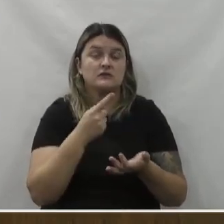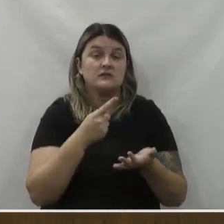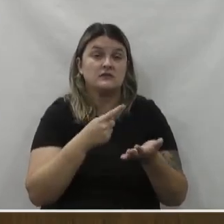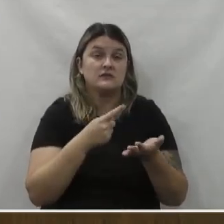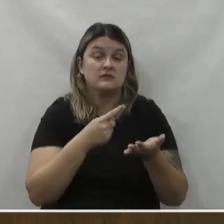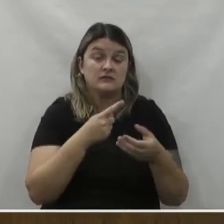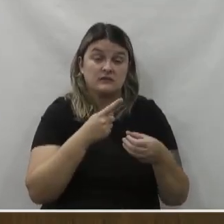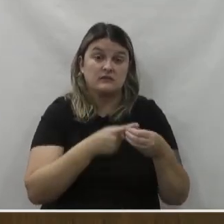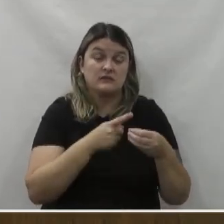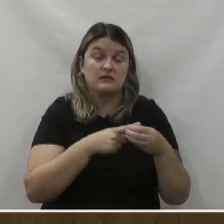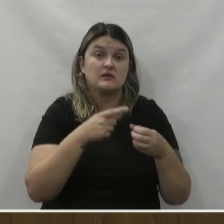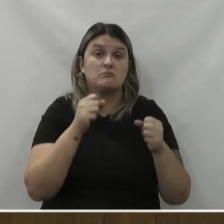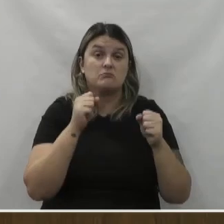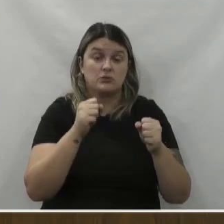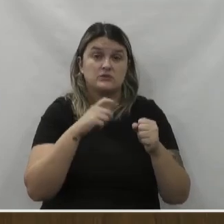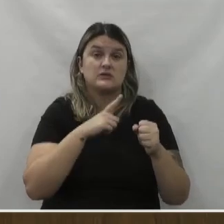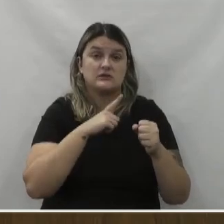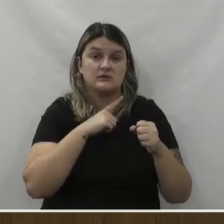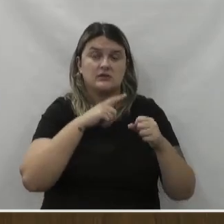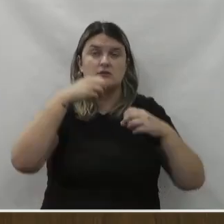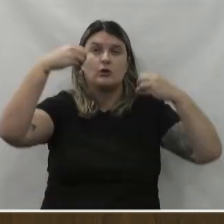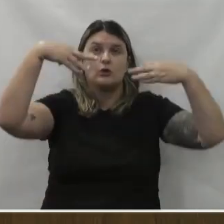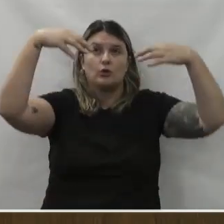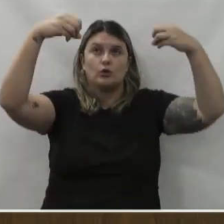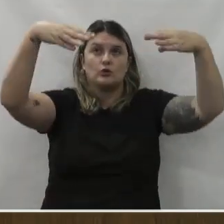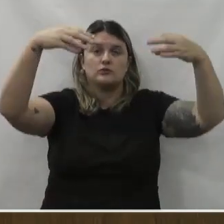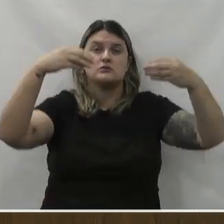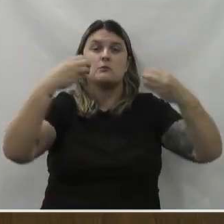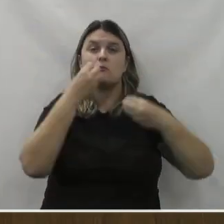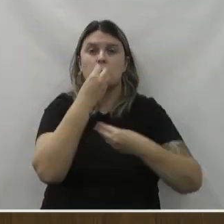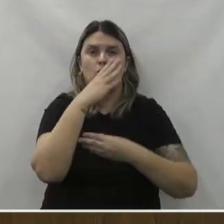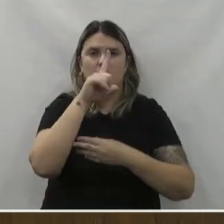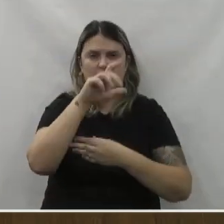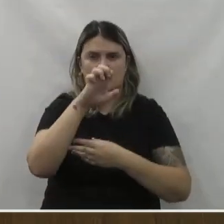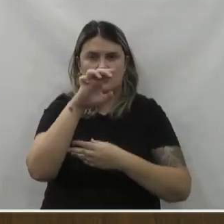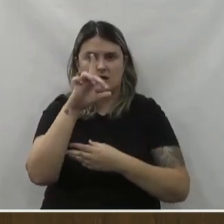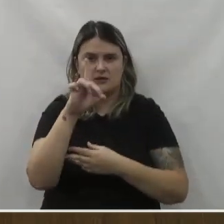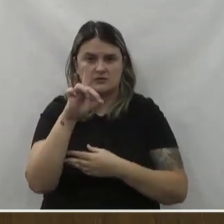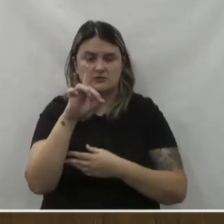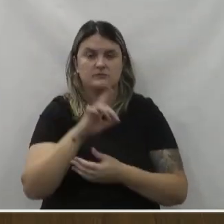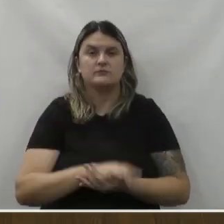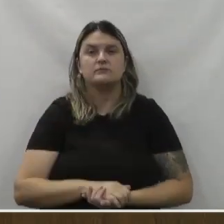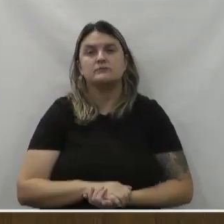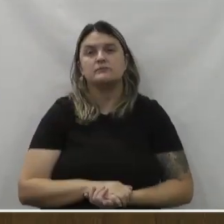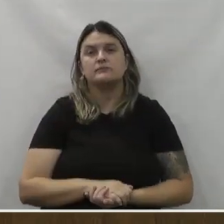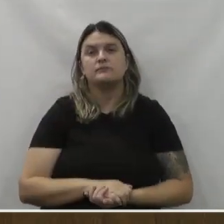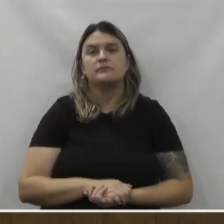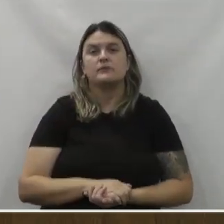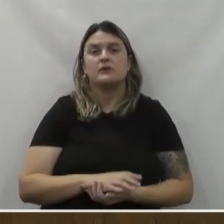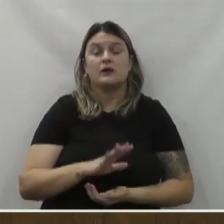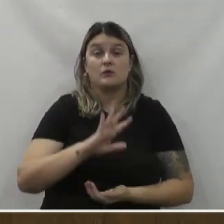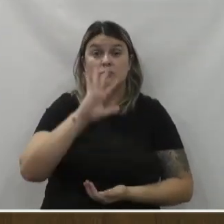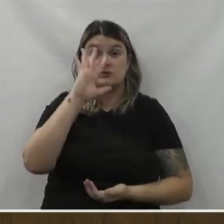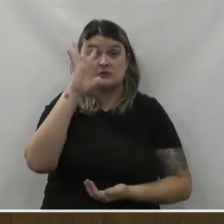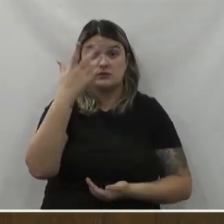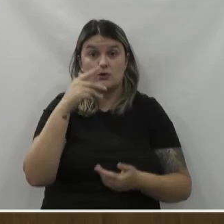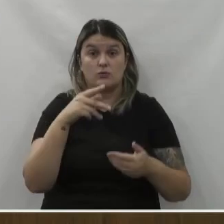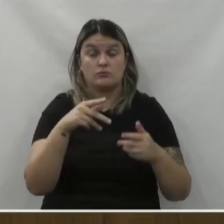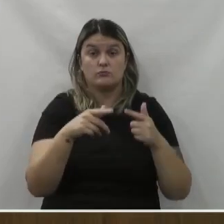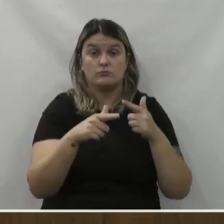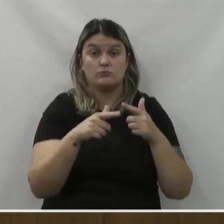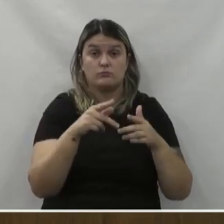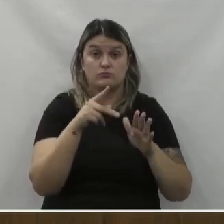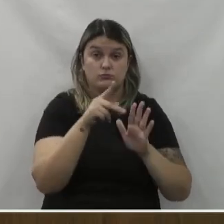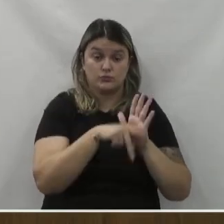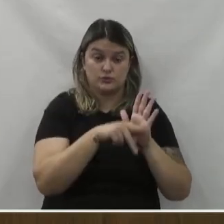receber essa iluminação aí de qualidade de LED. Até recentemente houve um projeto, né, do governo do estado,